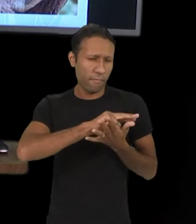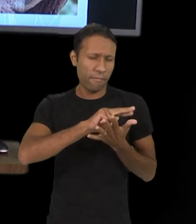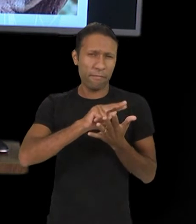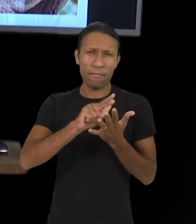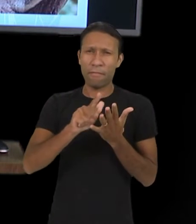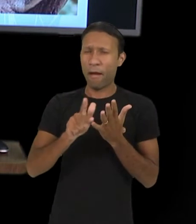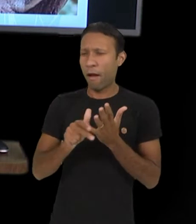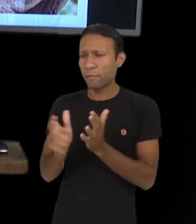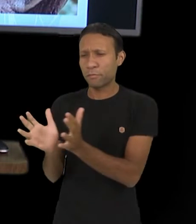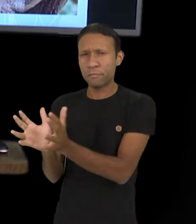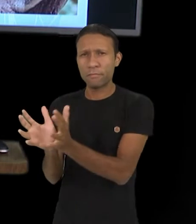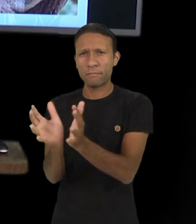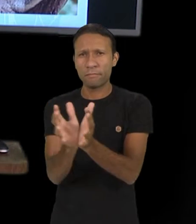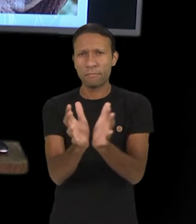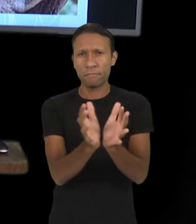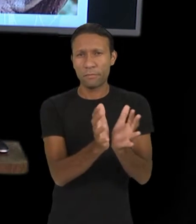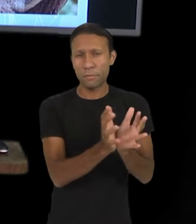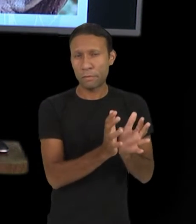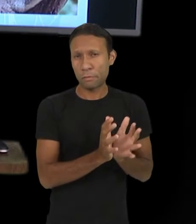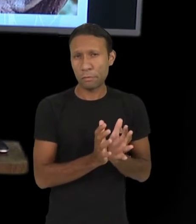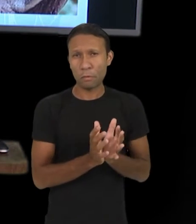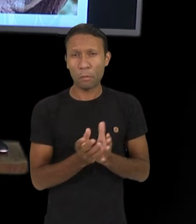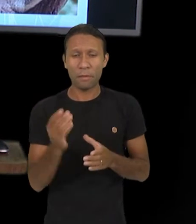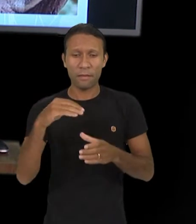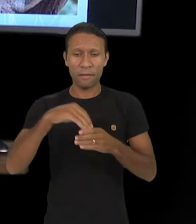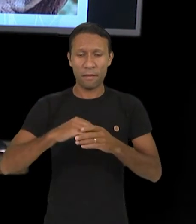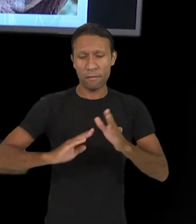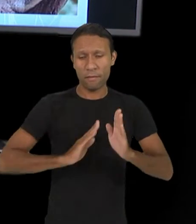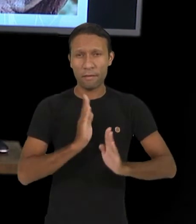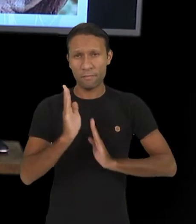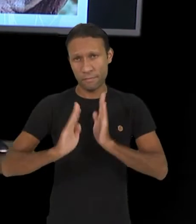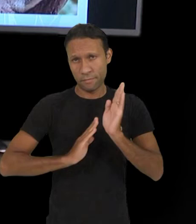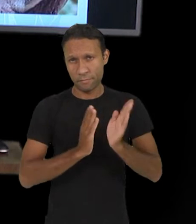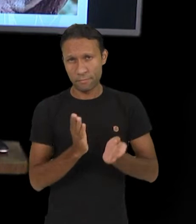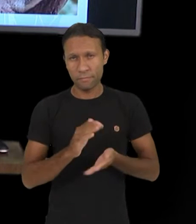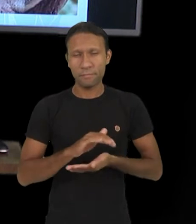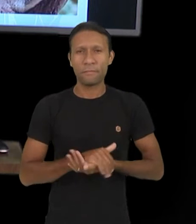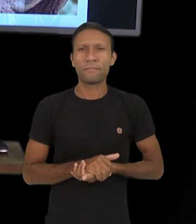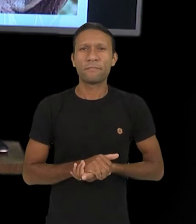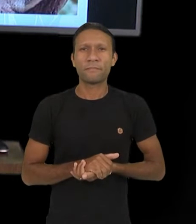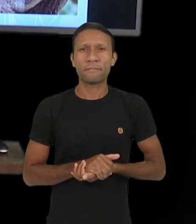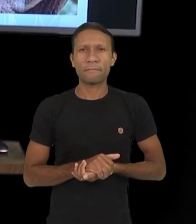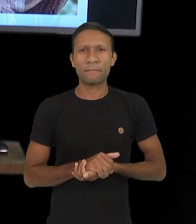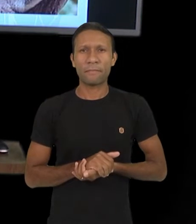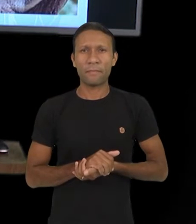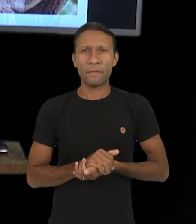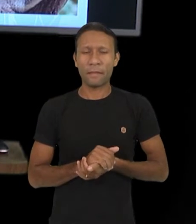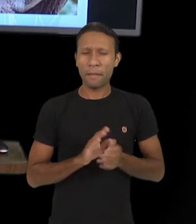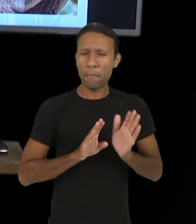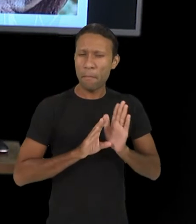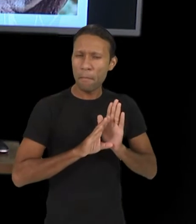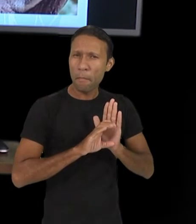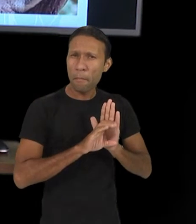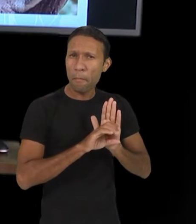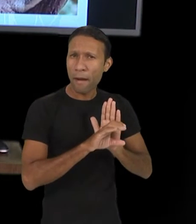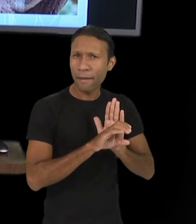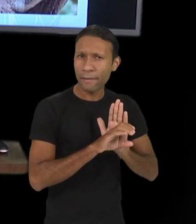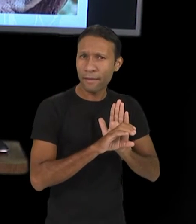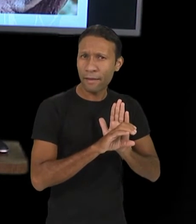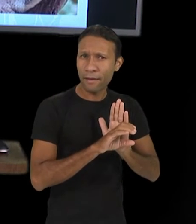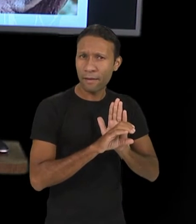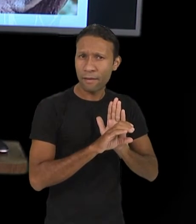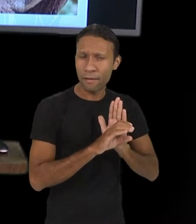isso em diferentes grupos biológicos, tá? Então, como eu falei, de bactéria